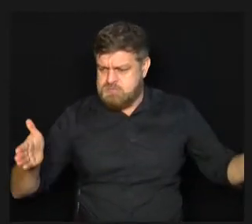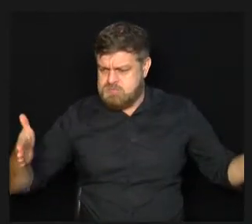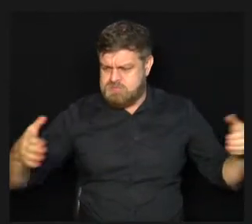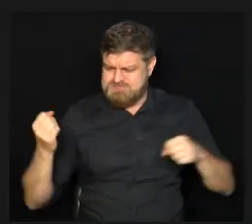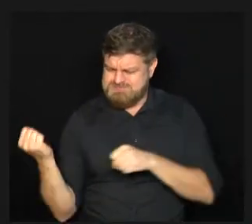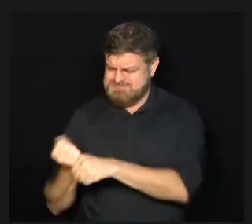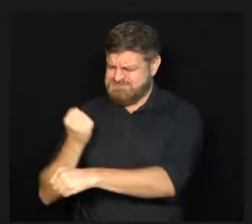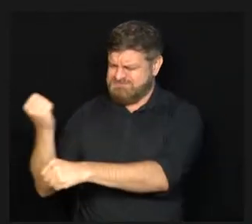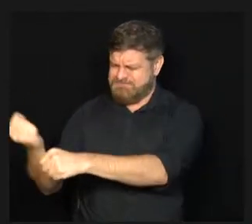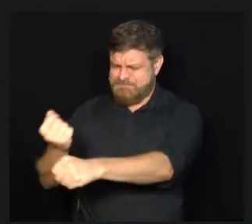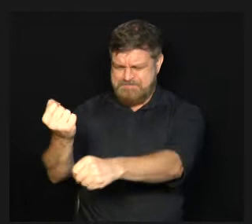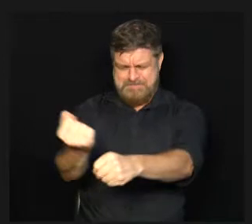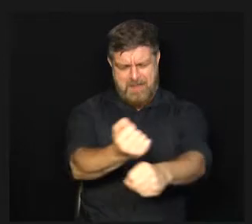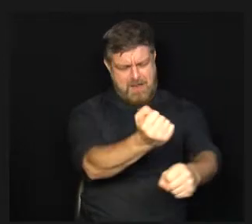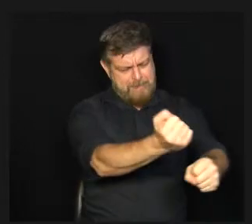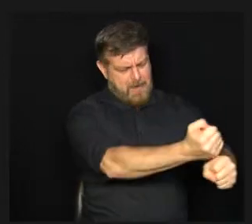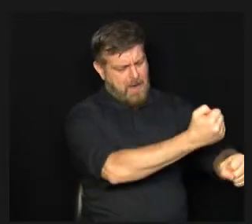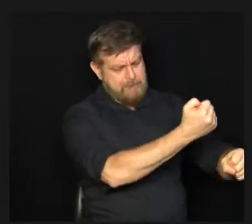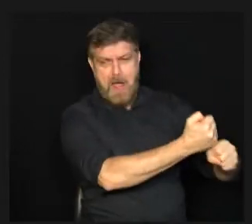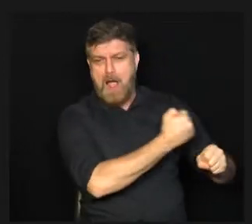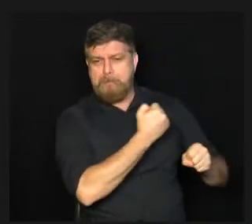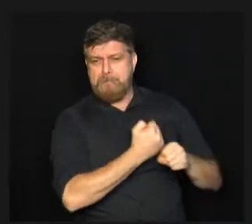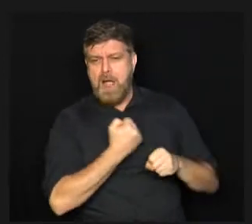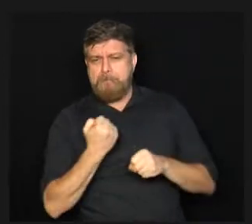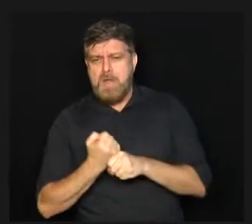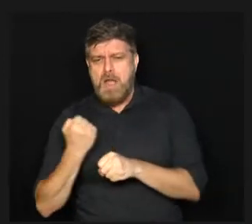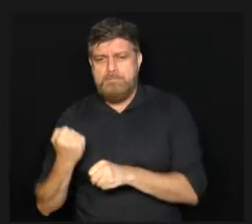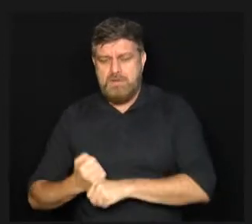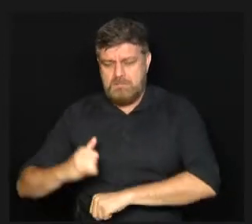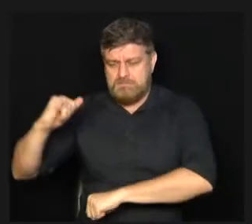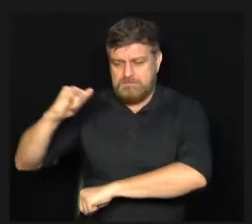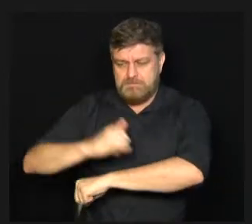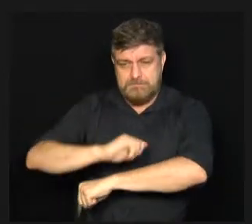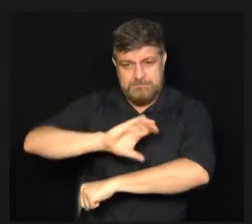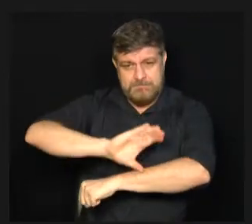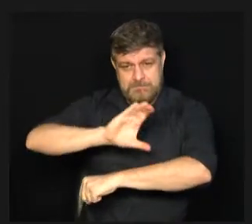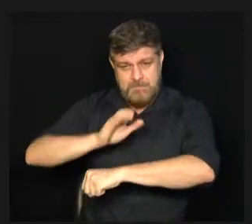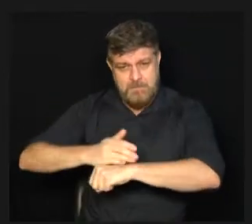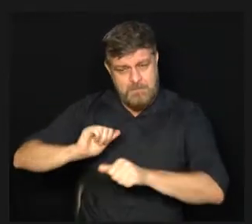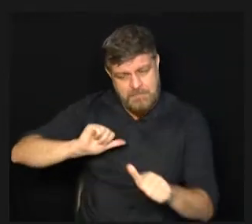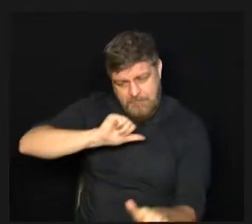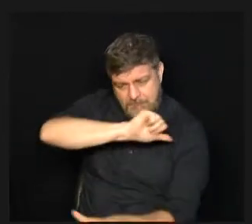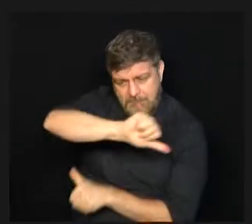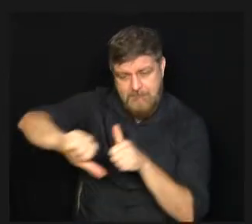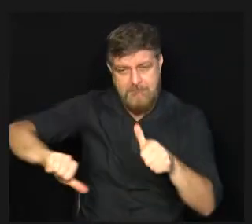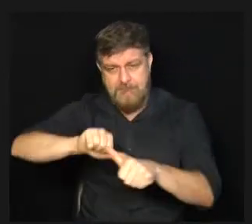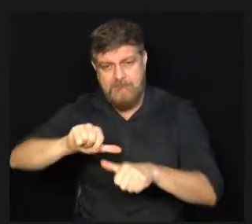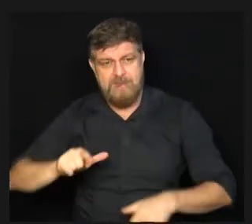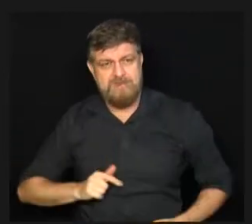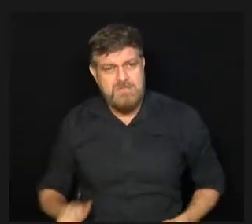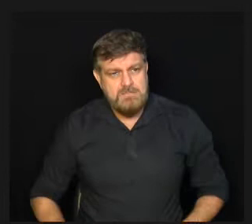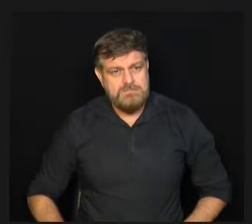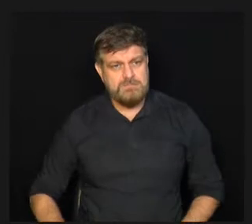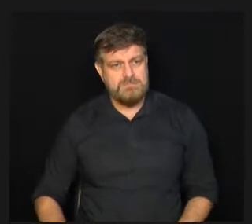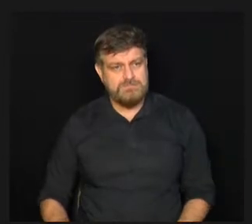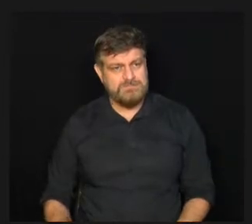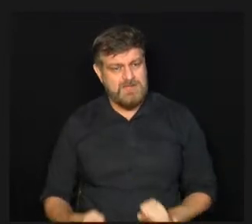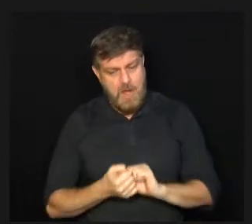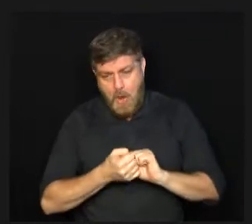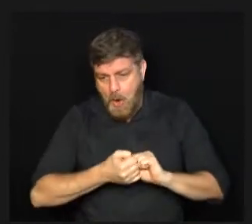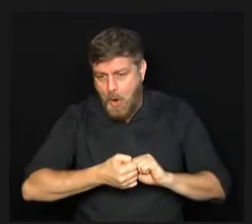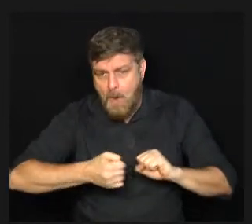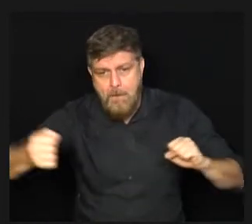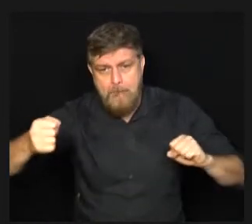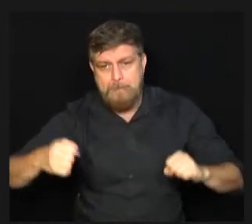construção que transformou Viracopos praticamente no maior aeroporto